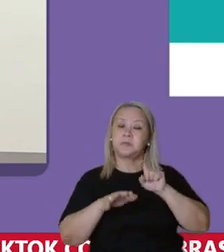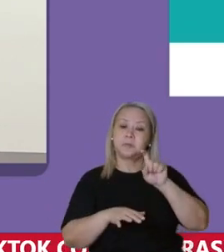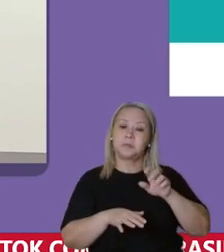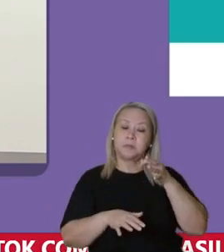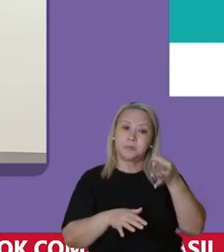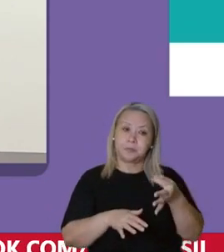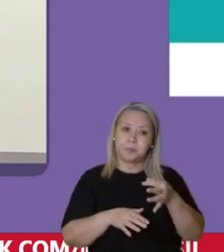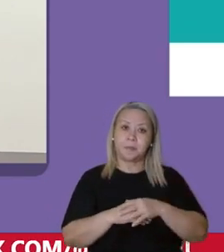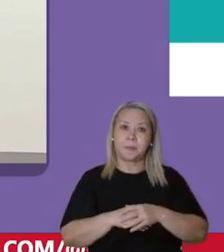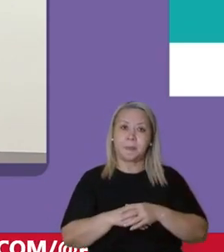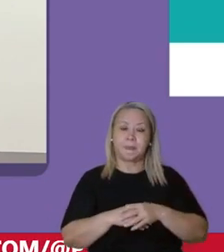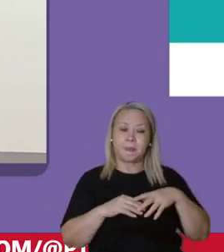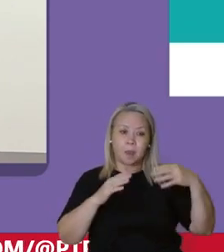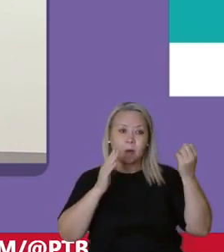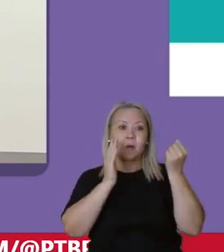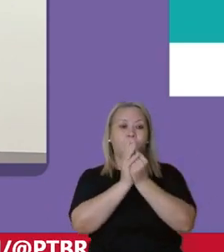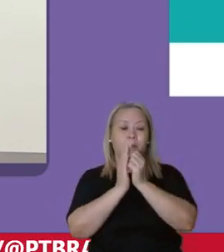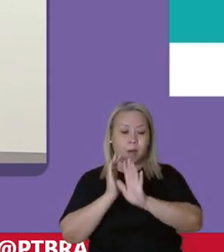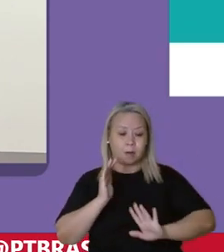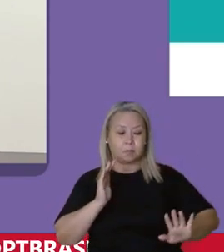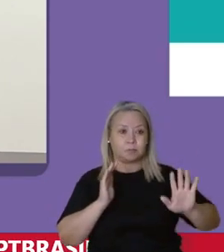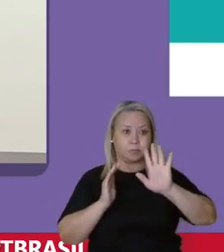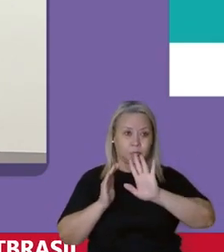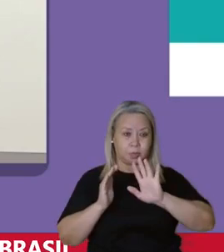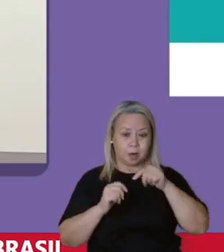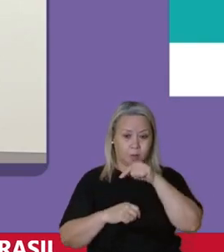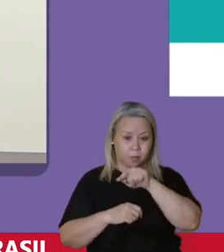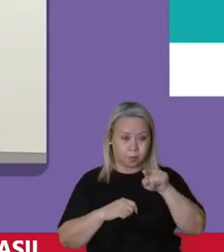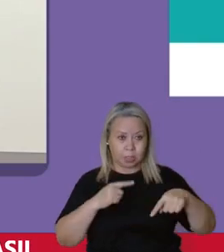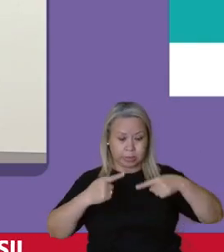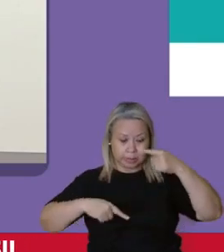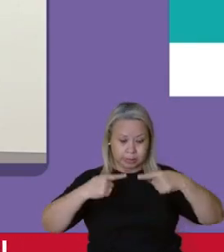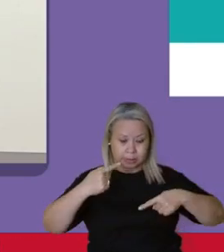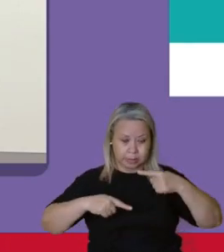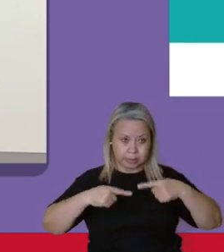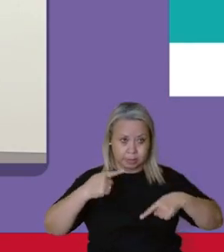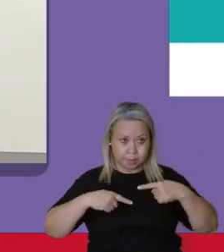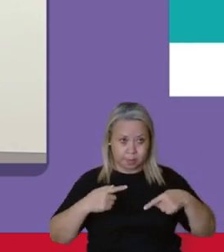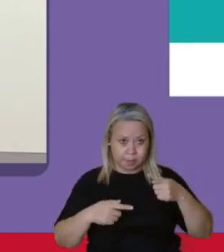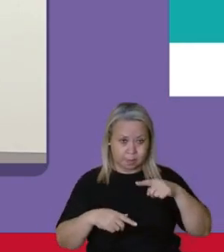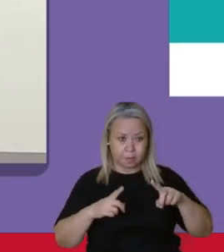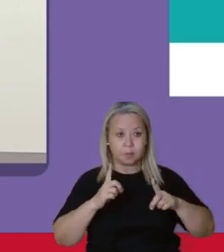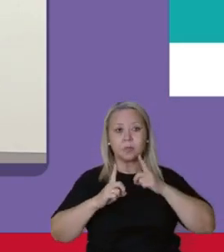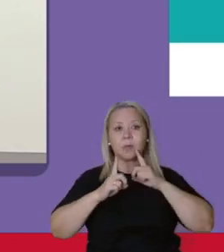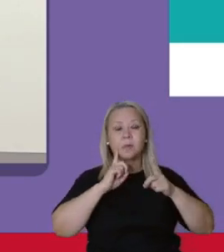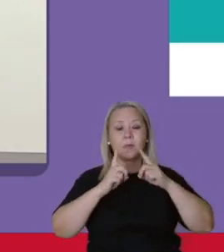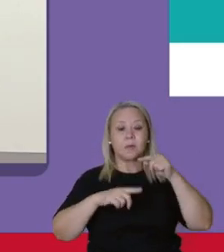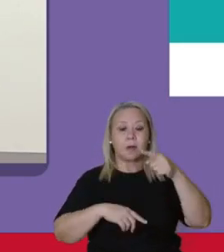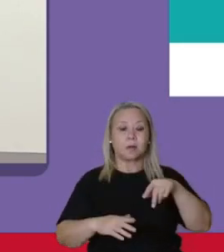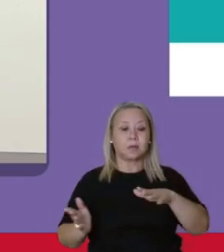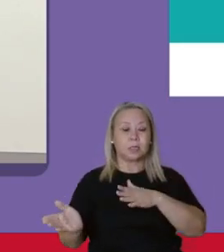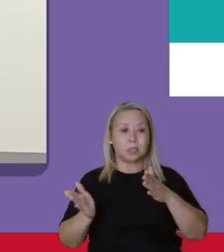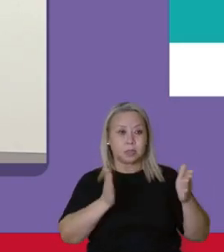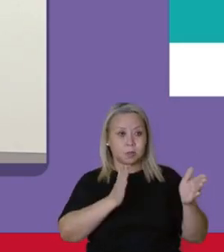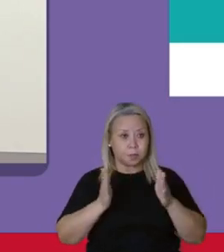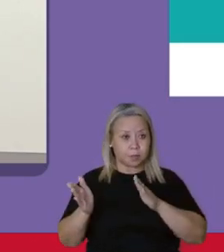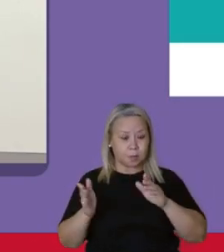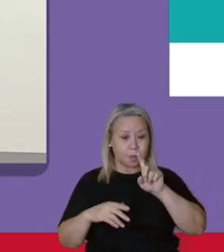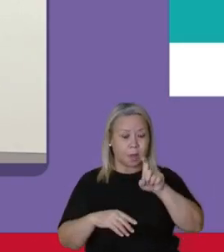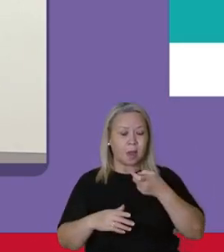seja um marco geral desse debate, desse período, é